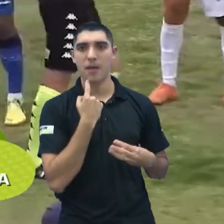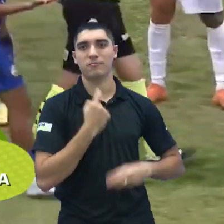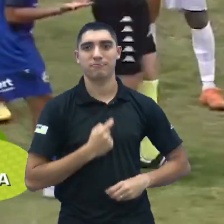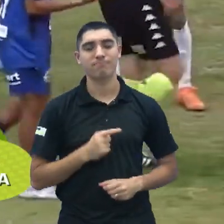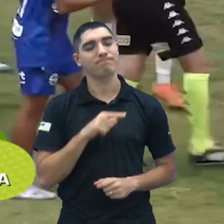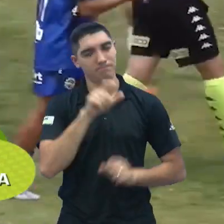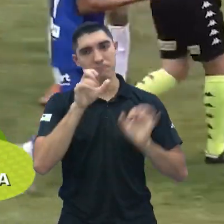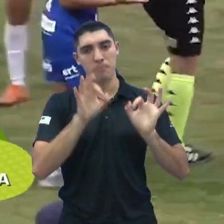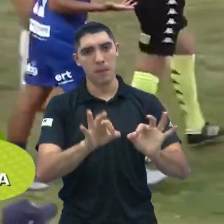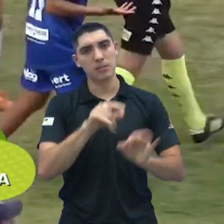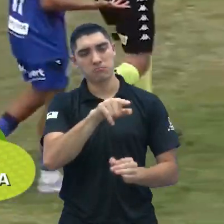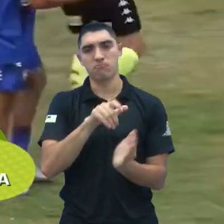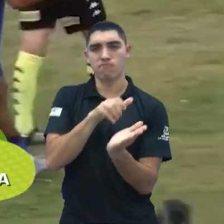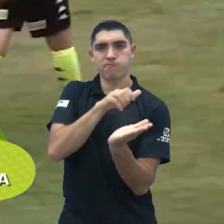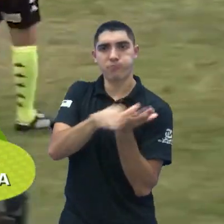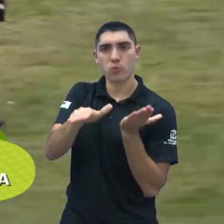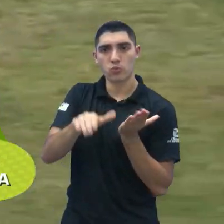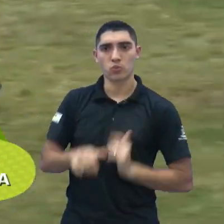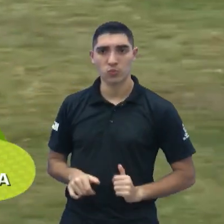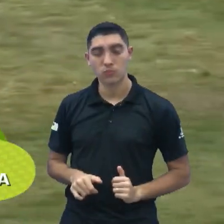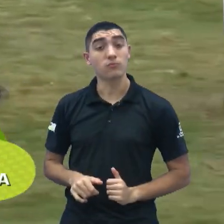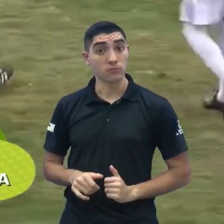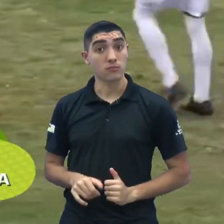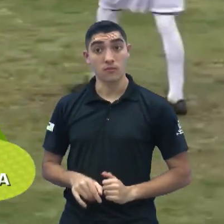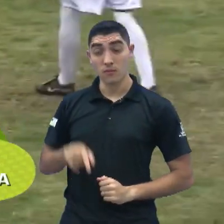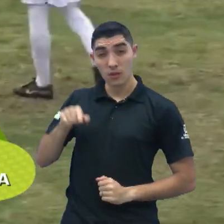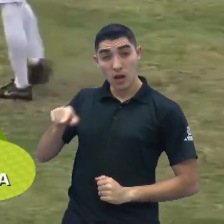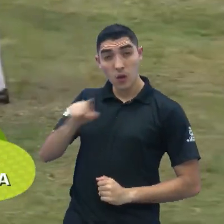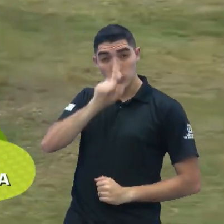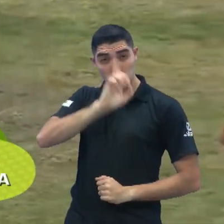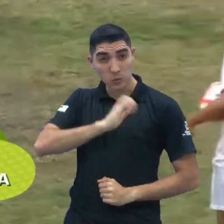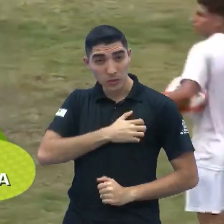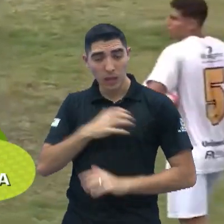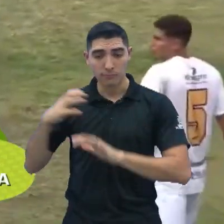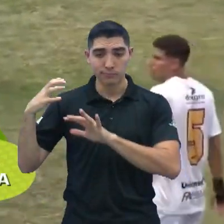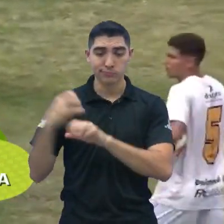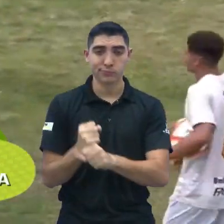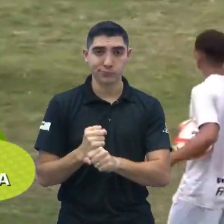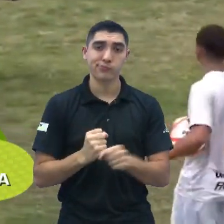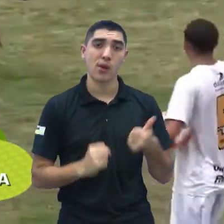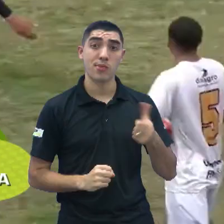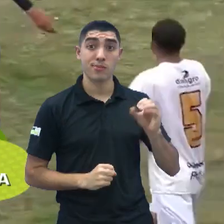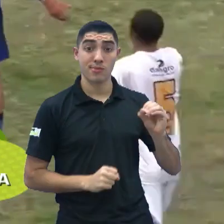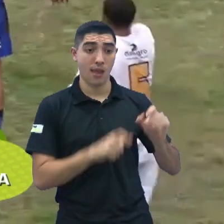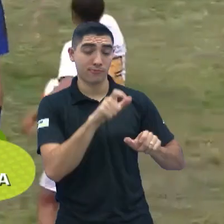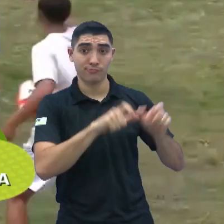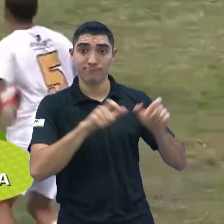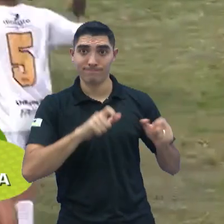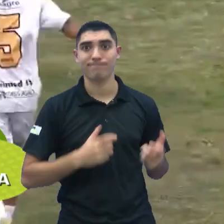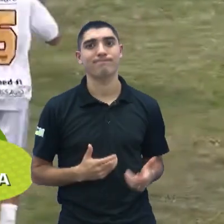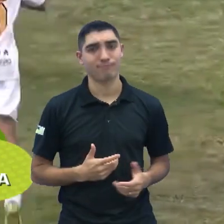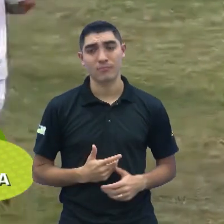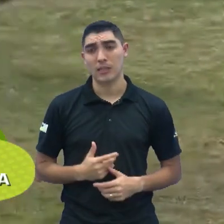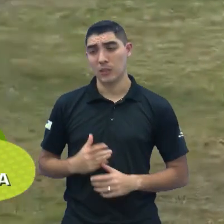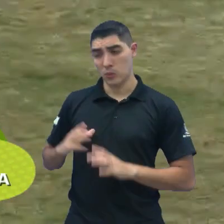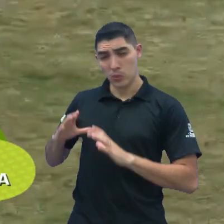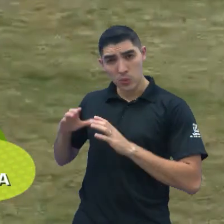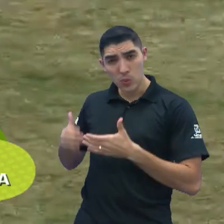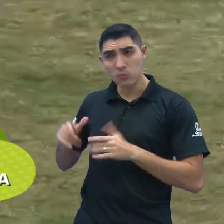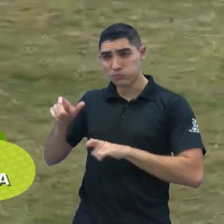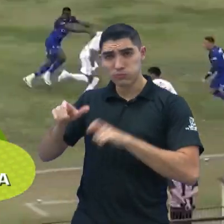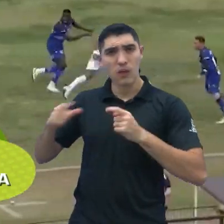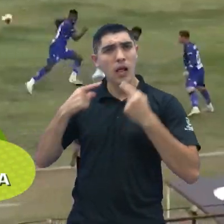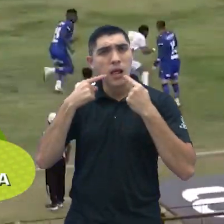foi expulso e deixou o São José com um homem a menos ainda no primeiro tempo, para muita reclamação dos jogadores